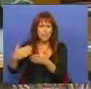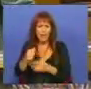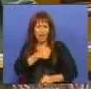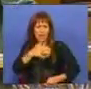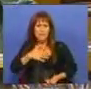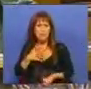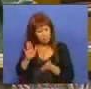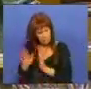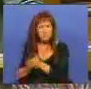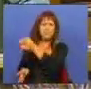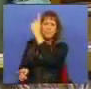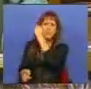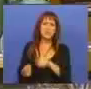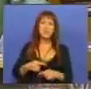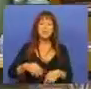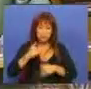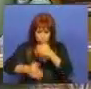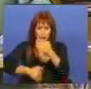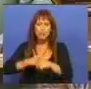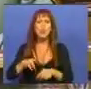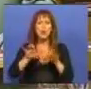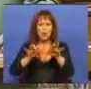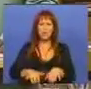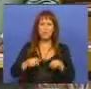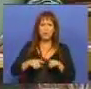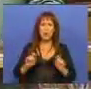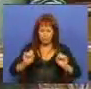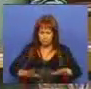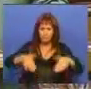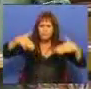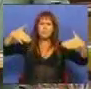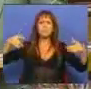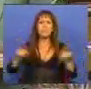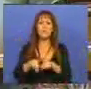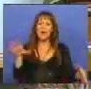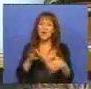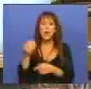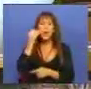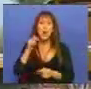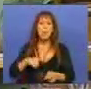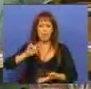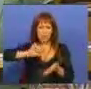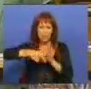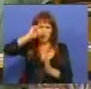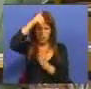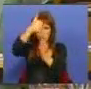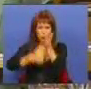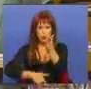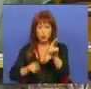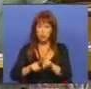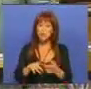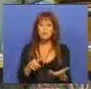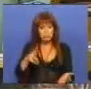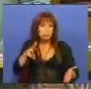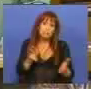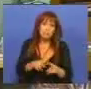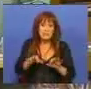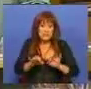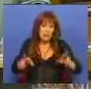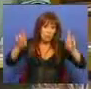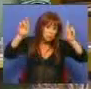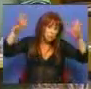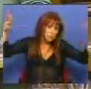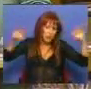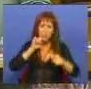do património. Avançaremos no Parlamento com uma iniciativa sob a forma de projeto de resolução que, a ser aprovada como